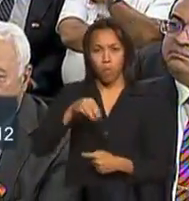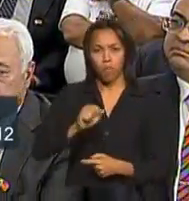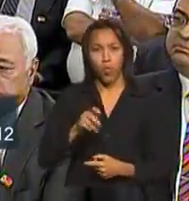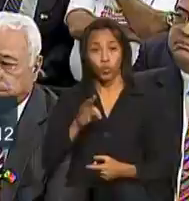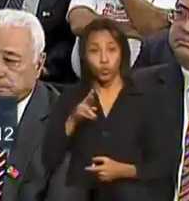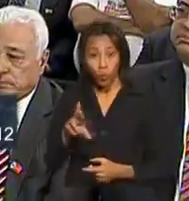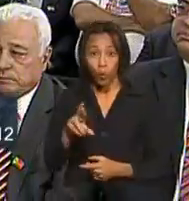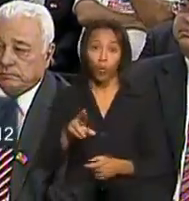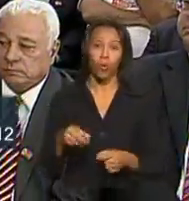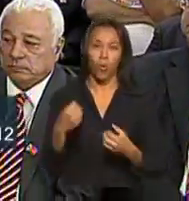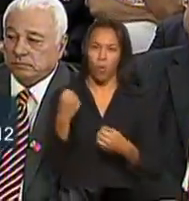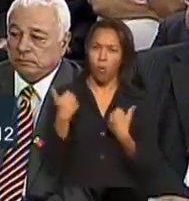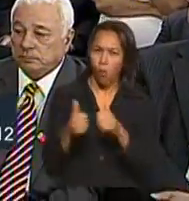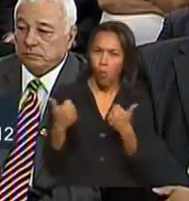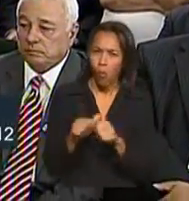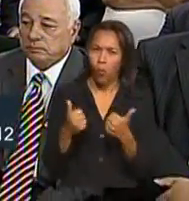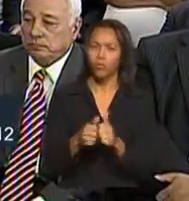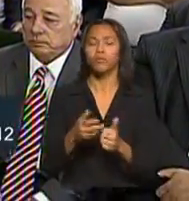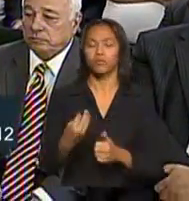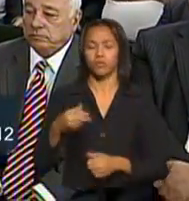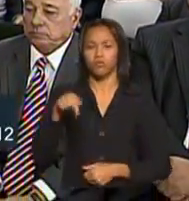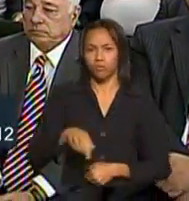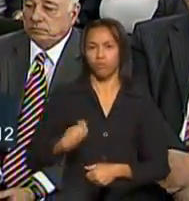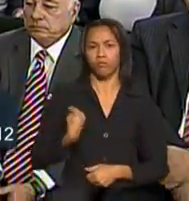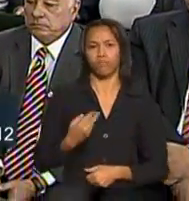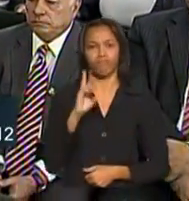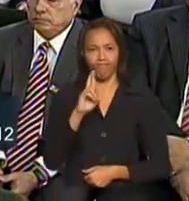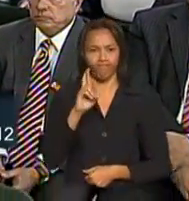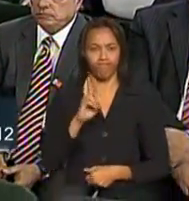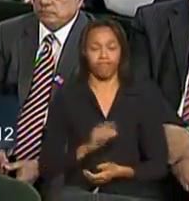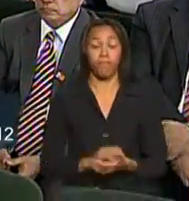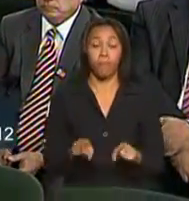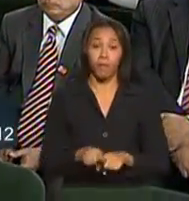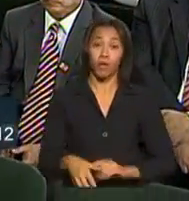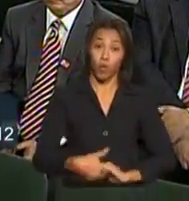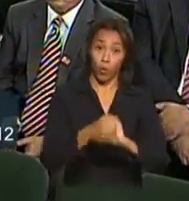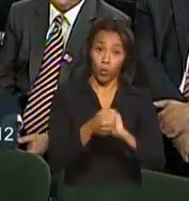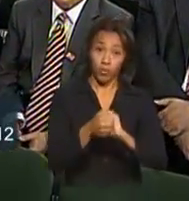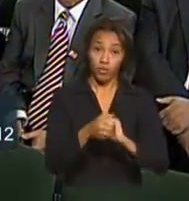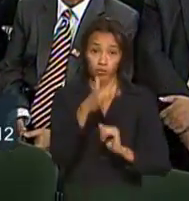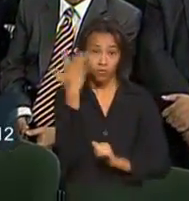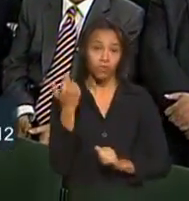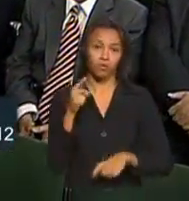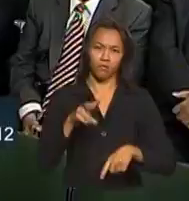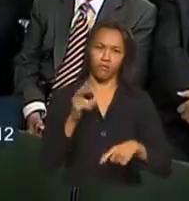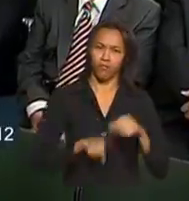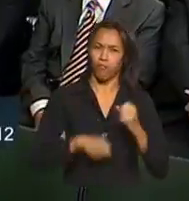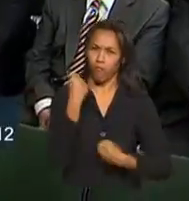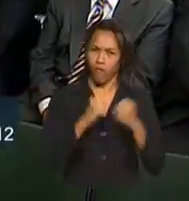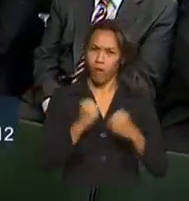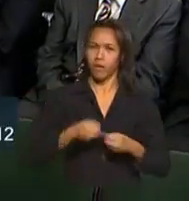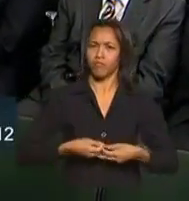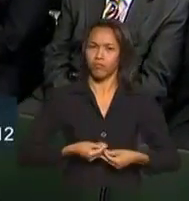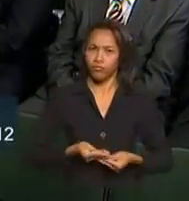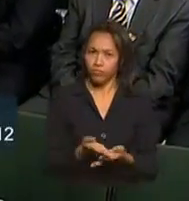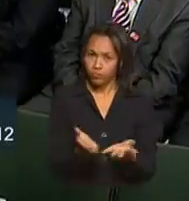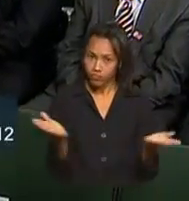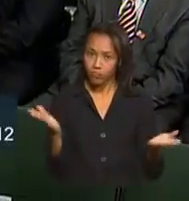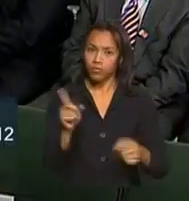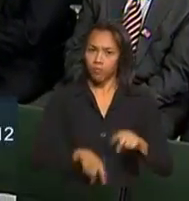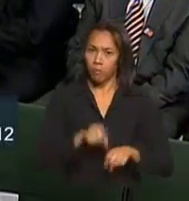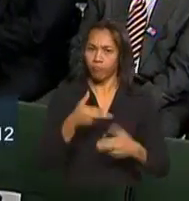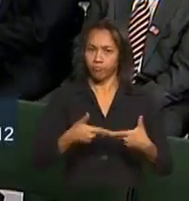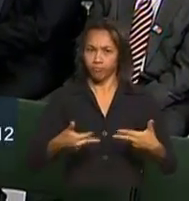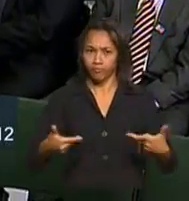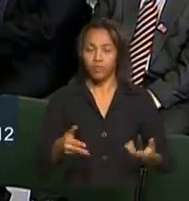veículos pesados e ônibus aqui presentes, também cumprimentar os distribuidores, cumprimentar os senhores